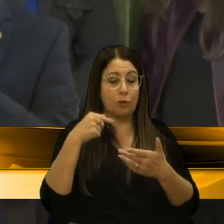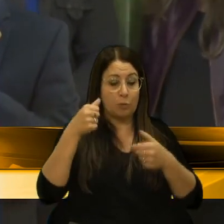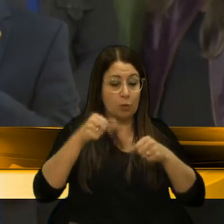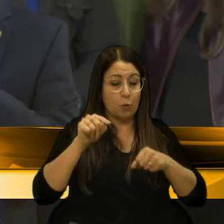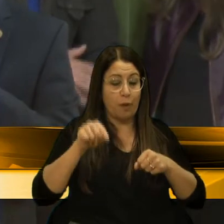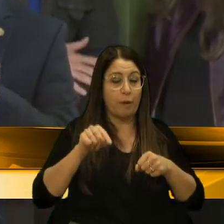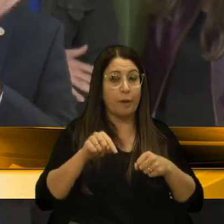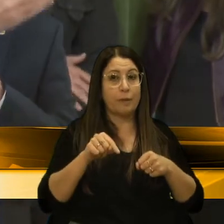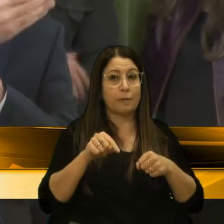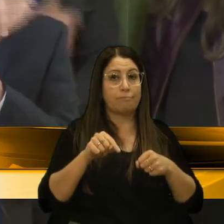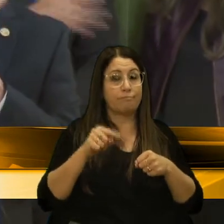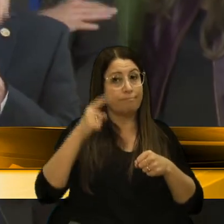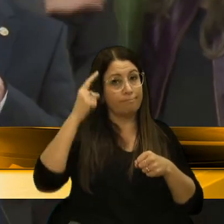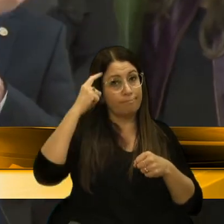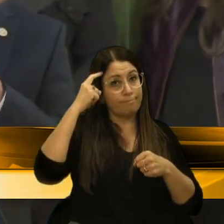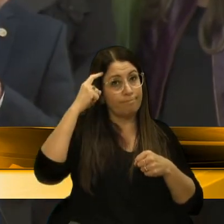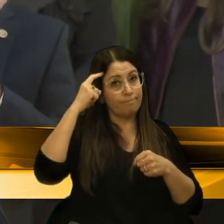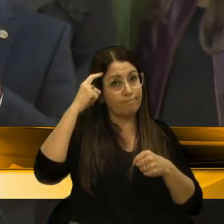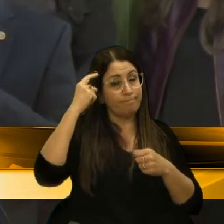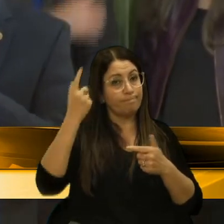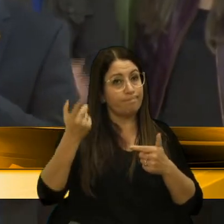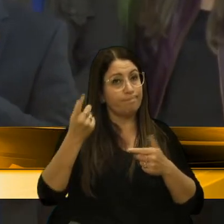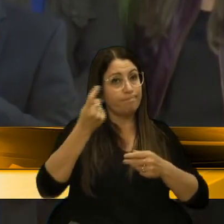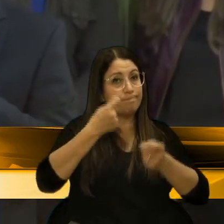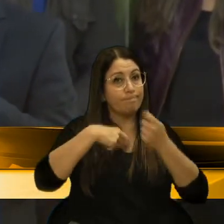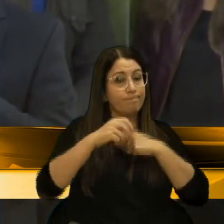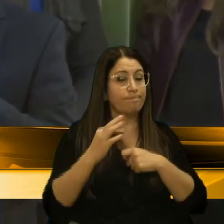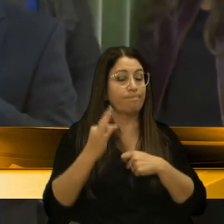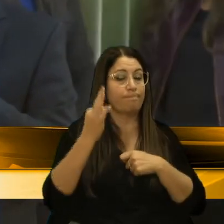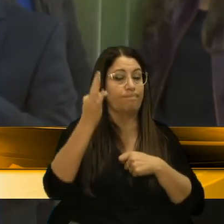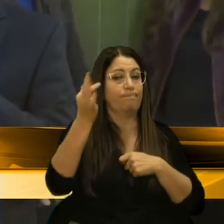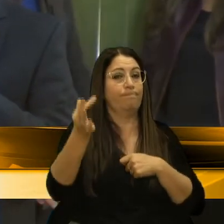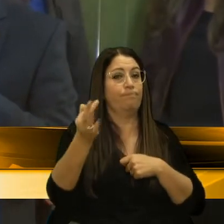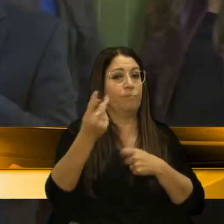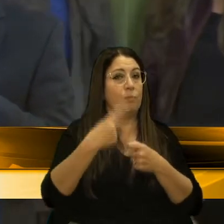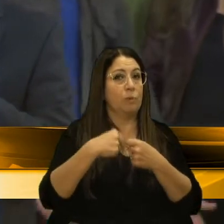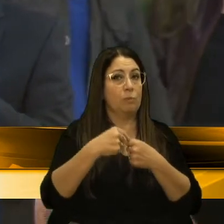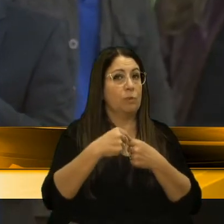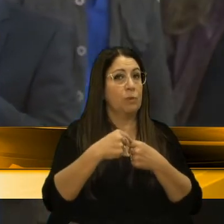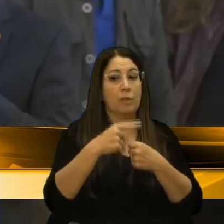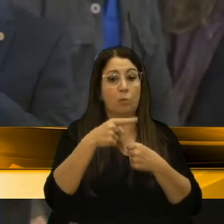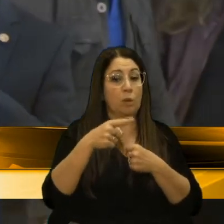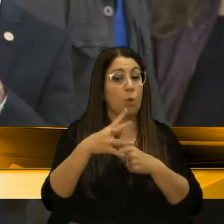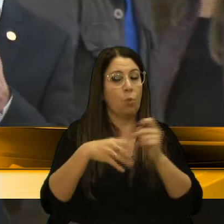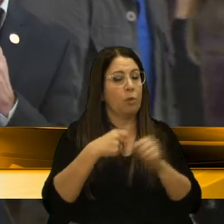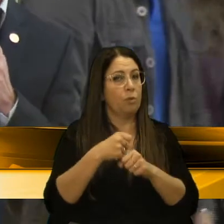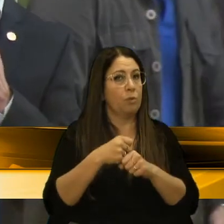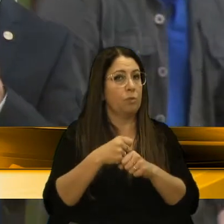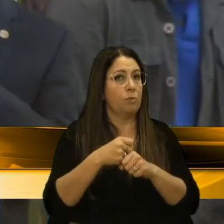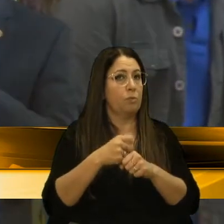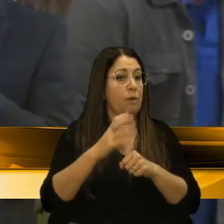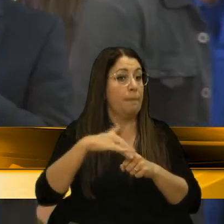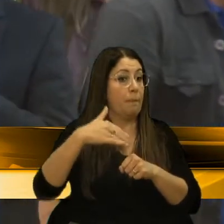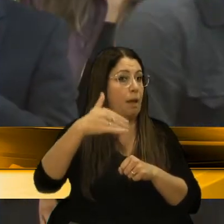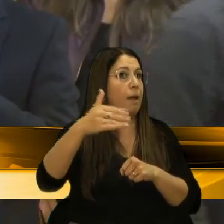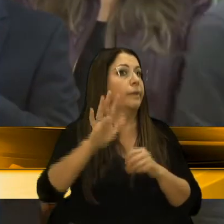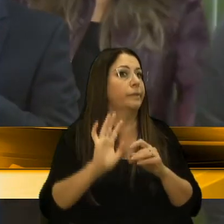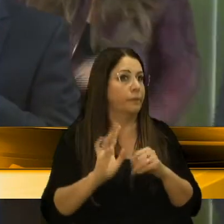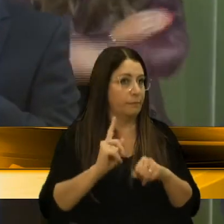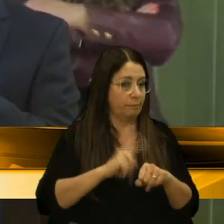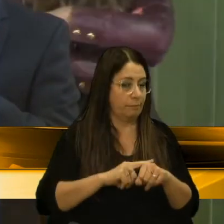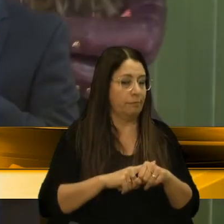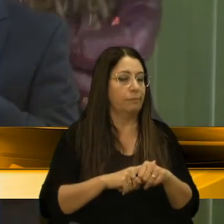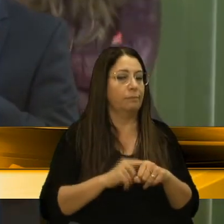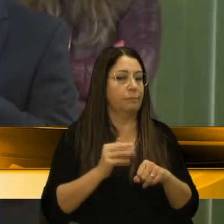aqui, é de pensar na questão da administração futura do município, não daqui a 4 anos, mas de muito tempo ali